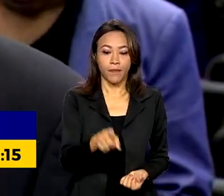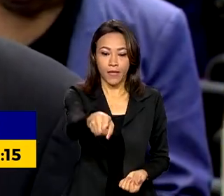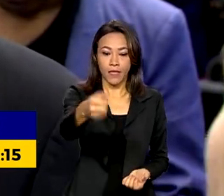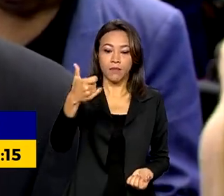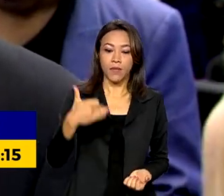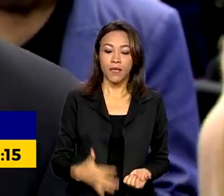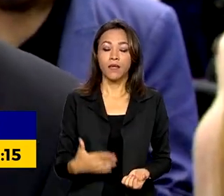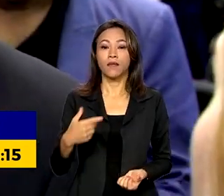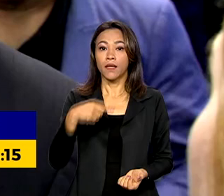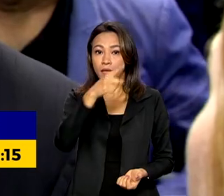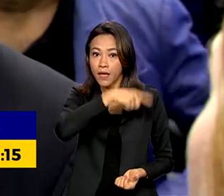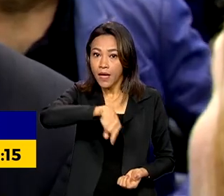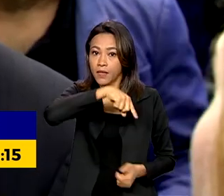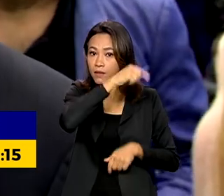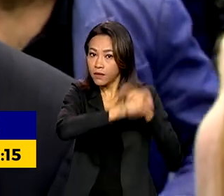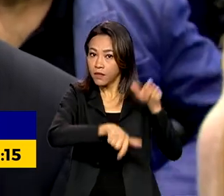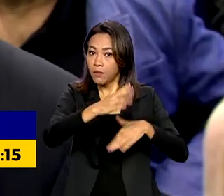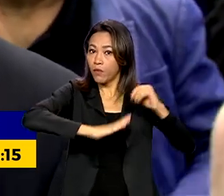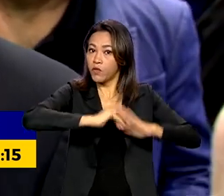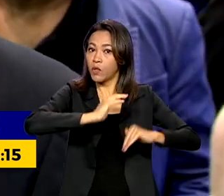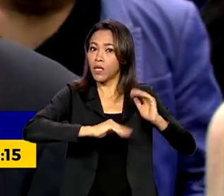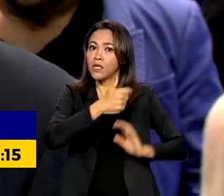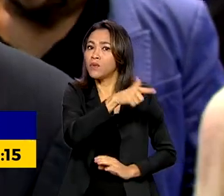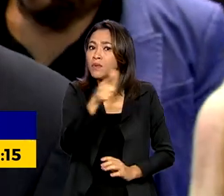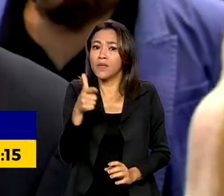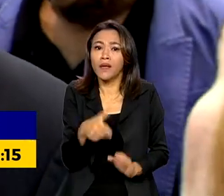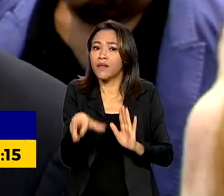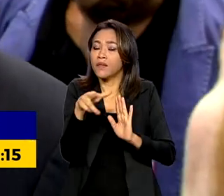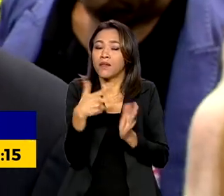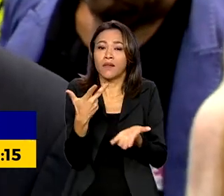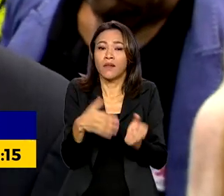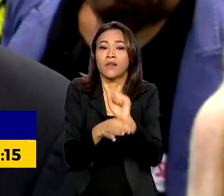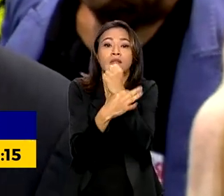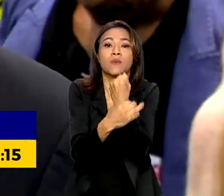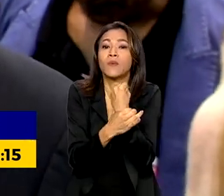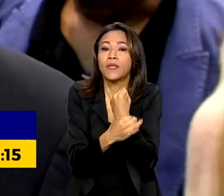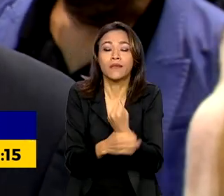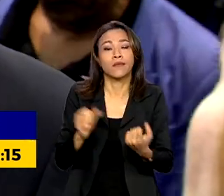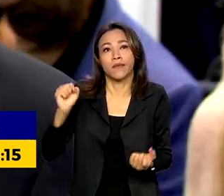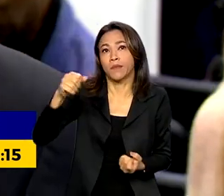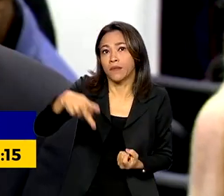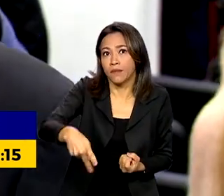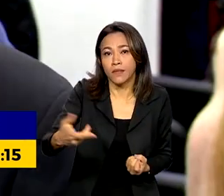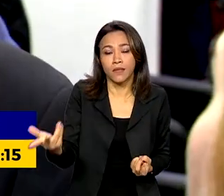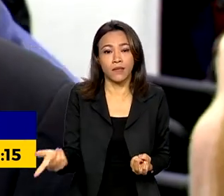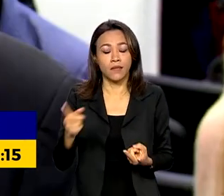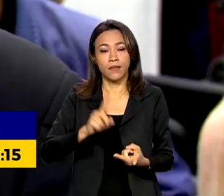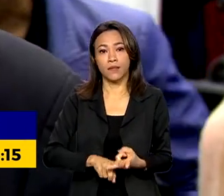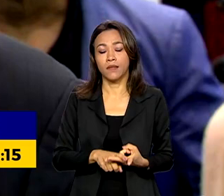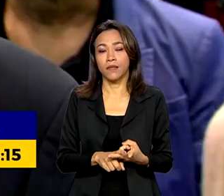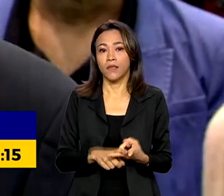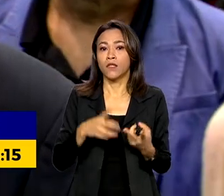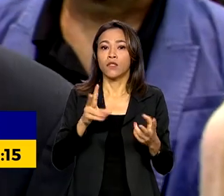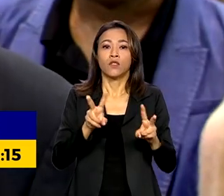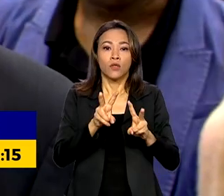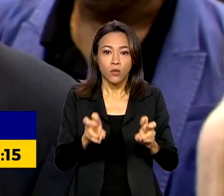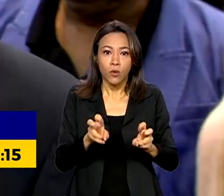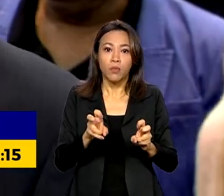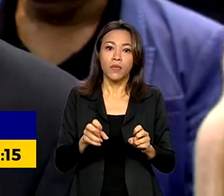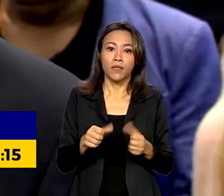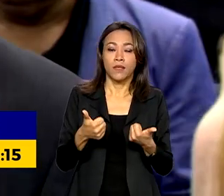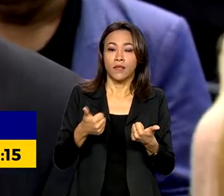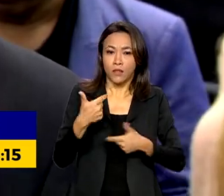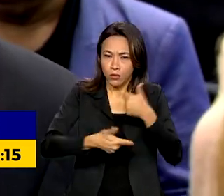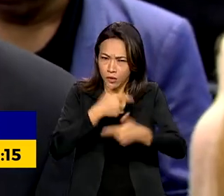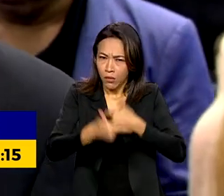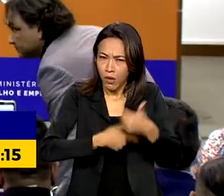desprotegidos das garantias, seja previdenciária, seja das boas condições de trabalho que rege a